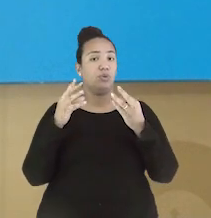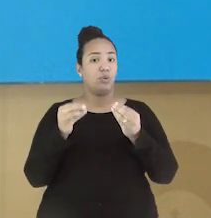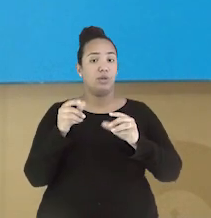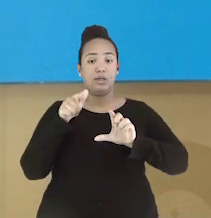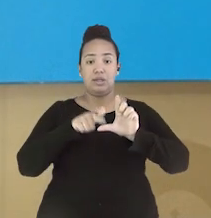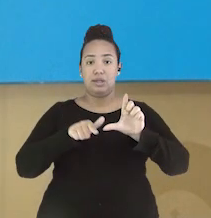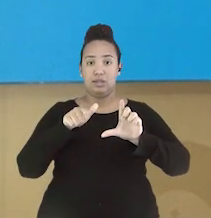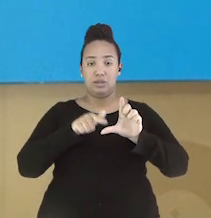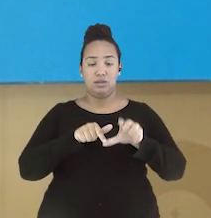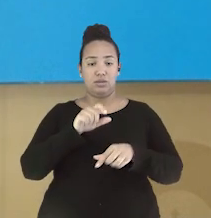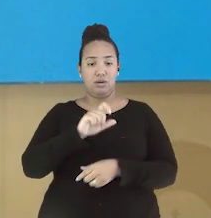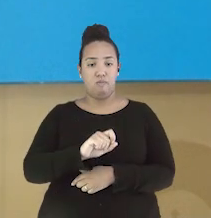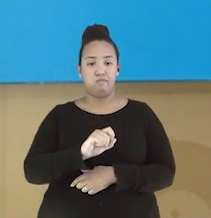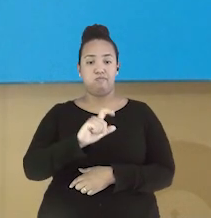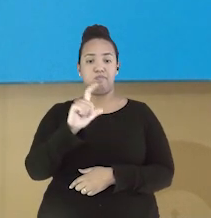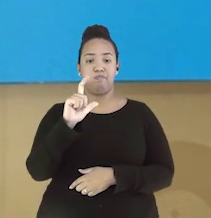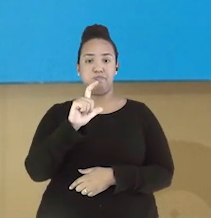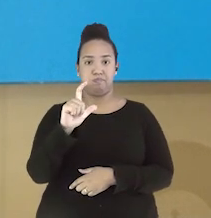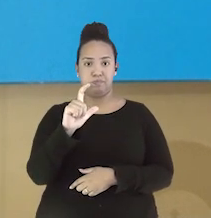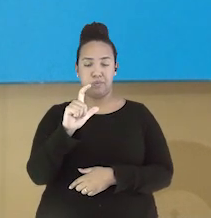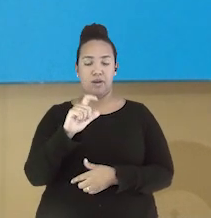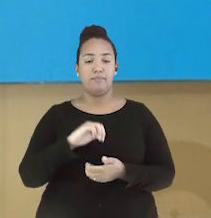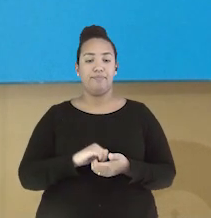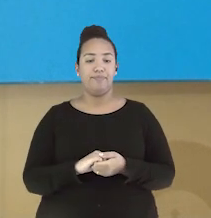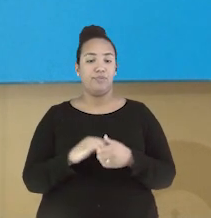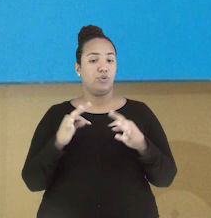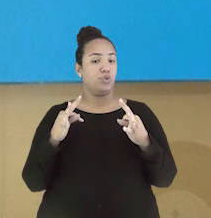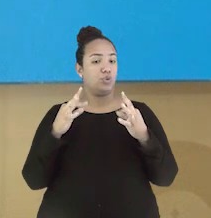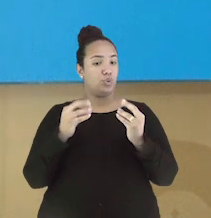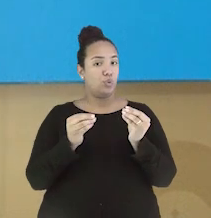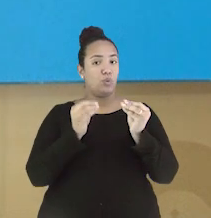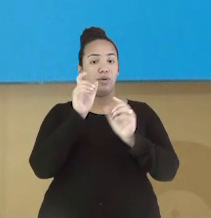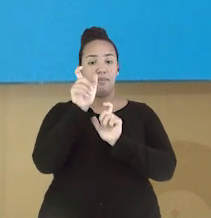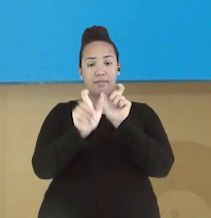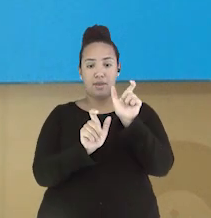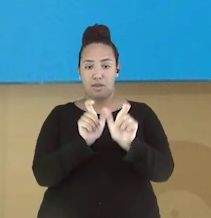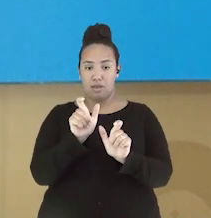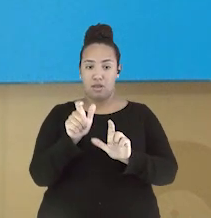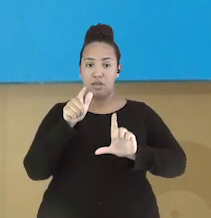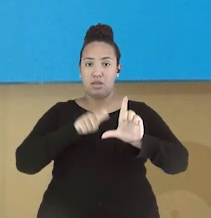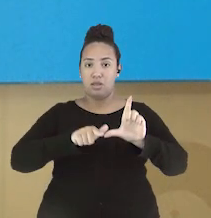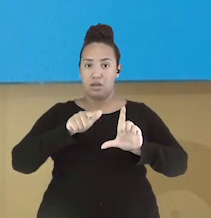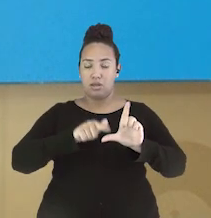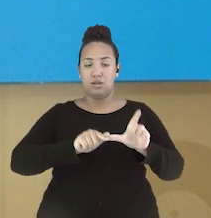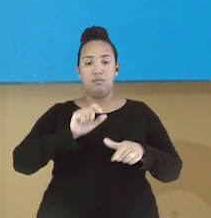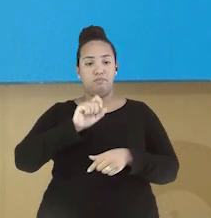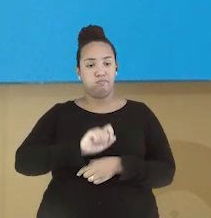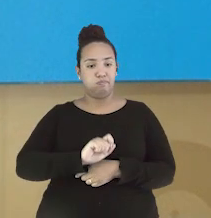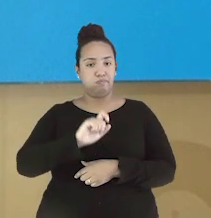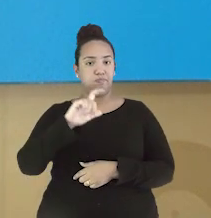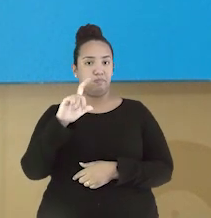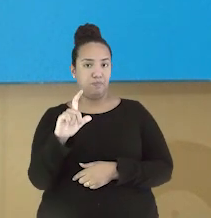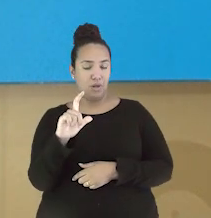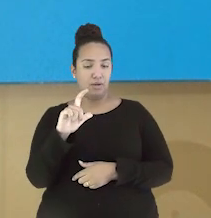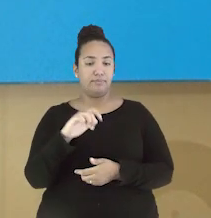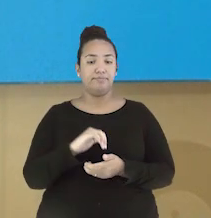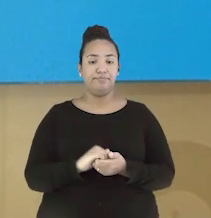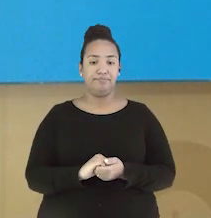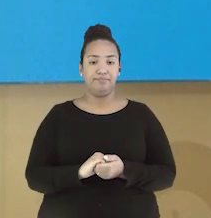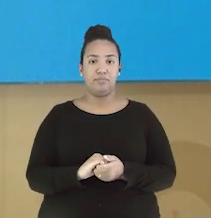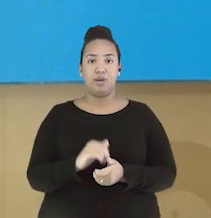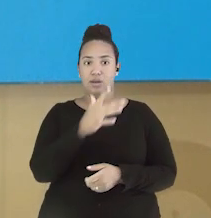Todas as letras foram escritas em caixa alta, ou seja, todas as palavras estão escritas com letras